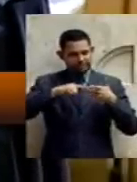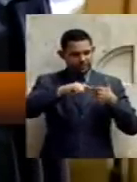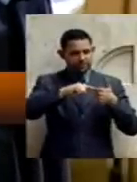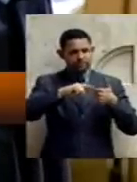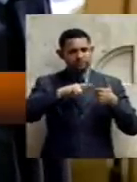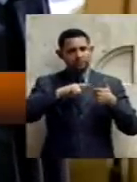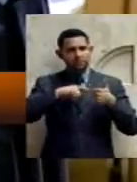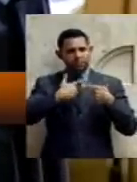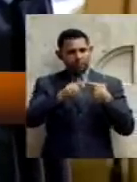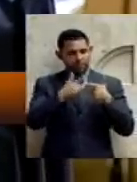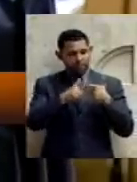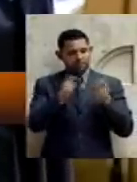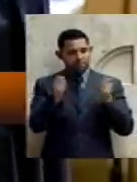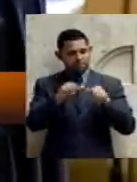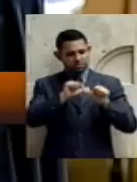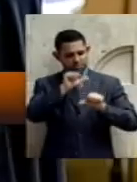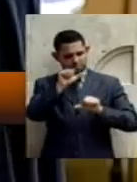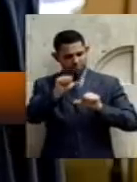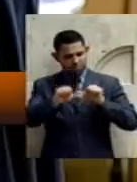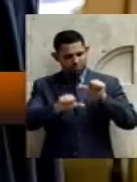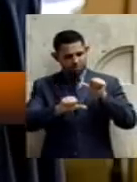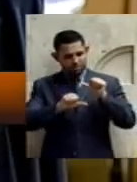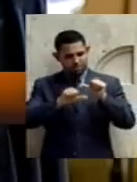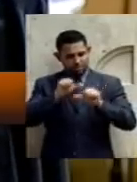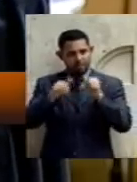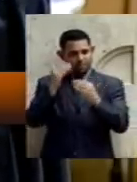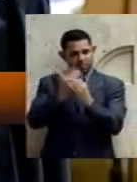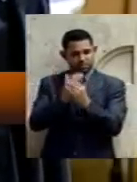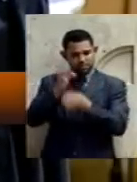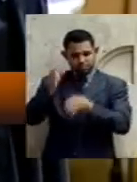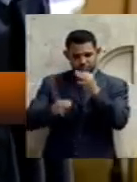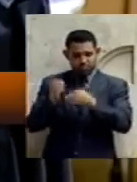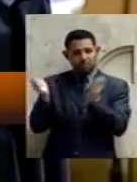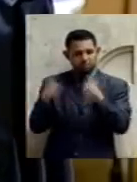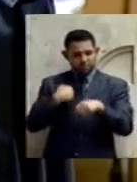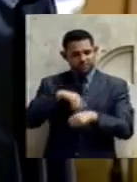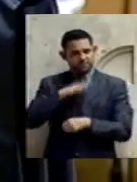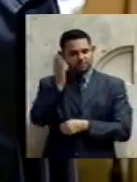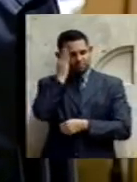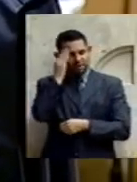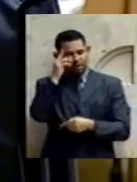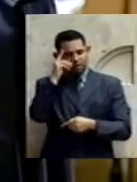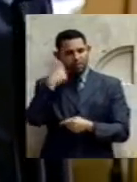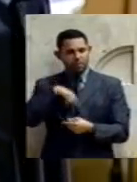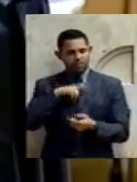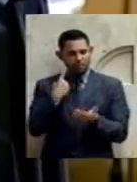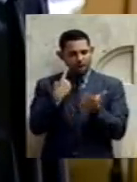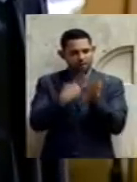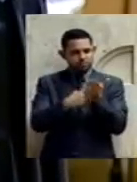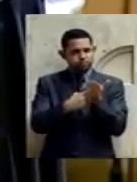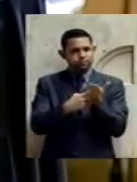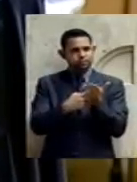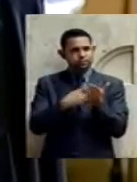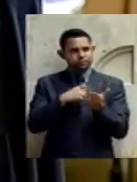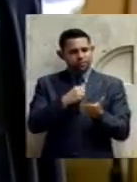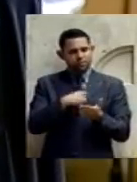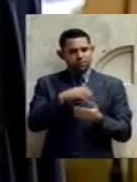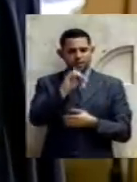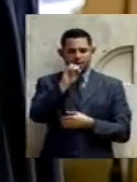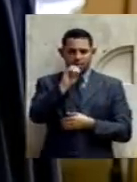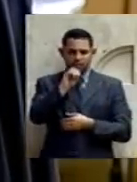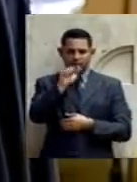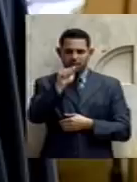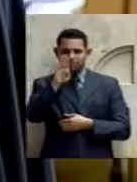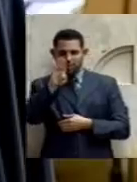que o objetivo é aperfeiçoar o sistema de justiça, pode contar, desde já, com o apoio da Ordem dos Advogados do